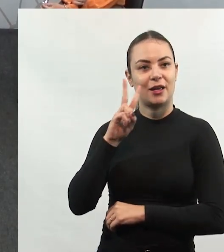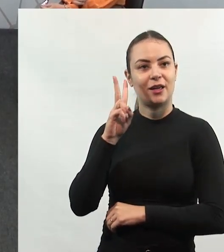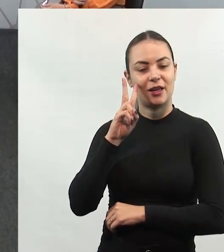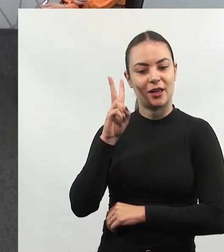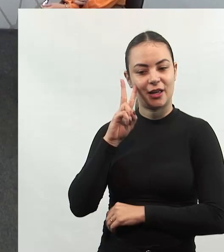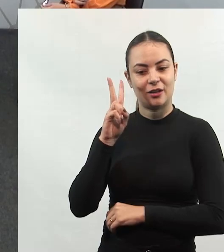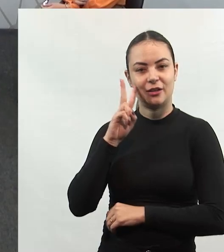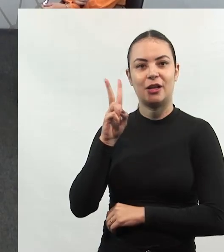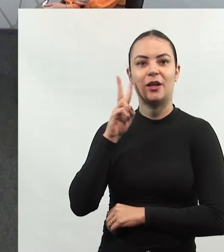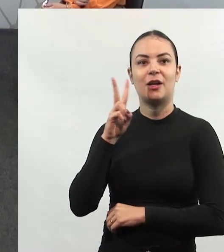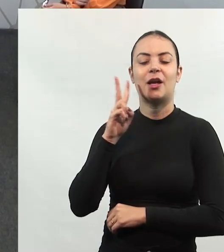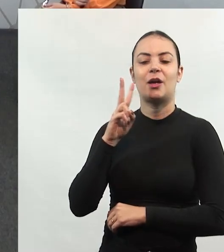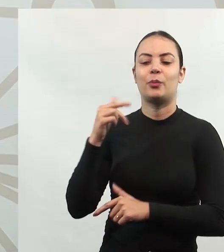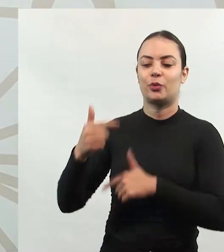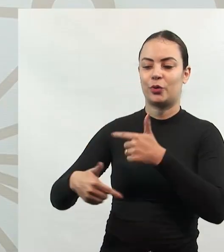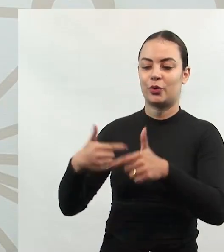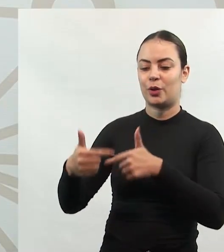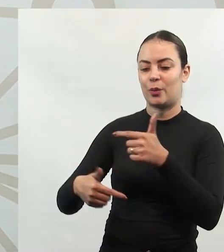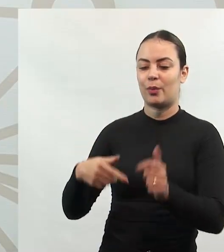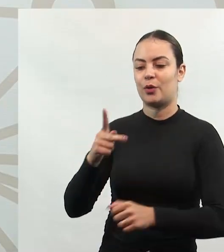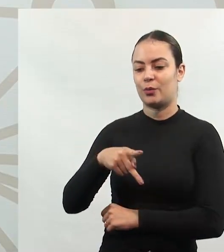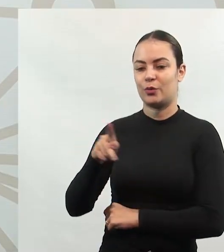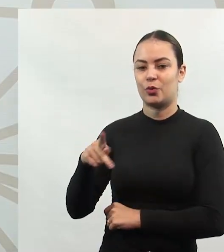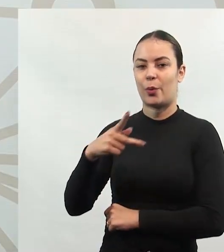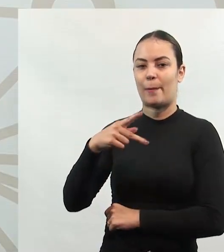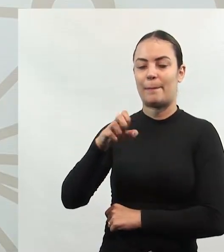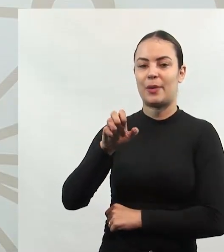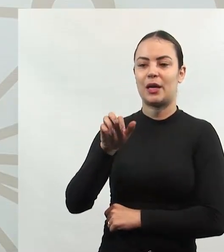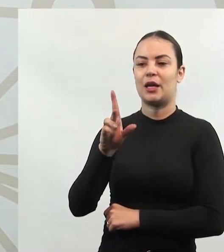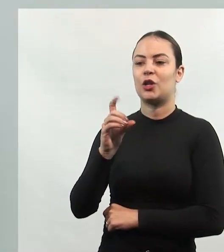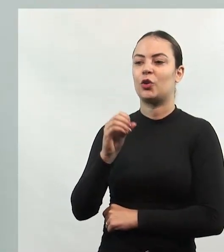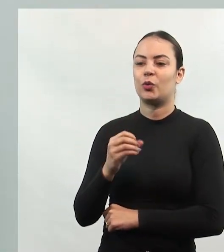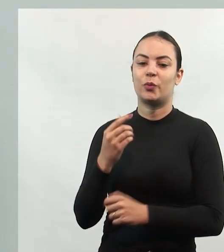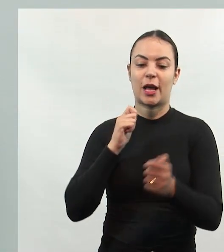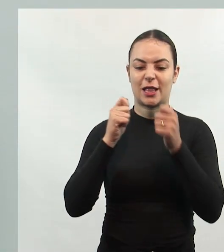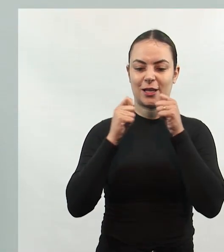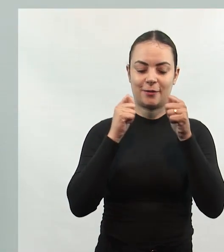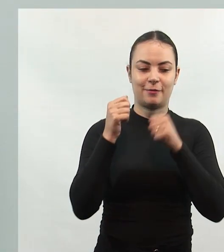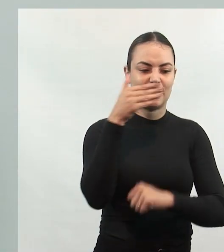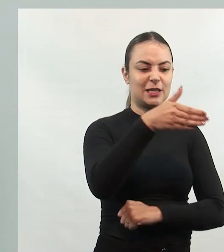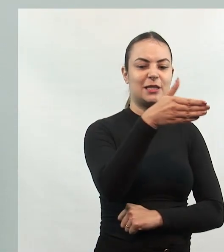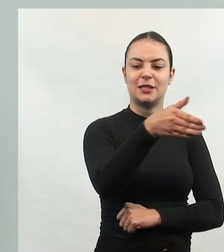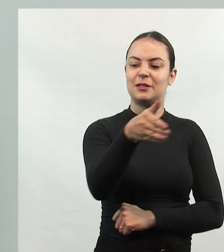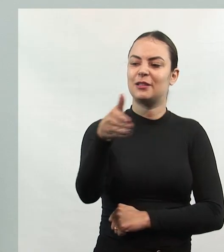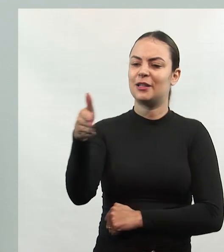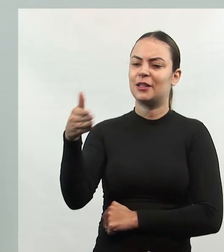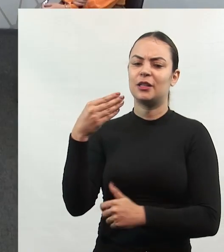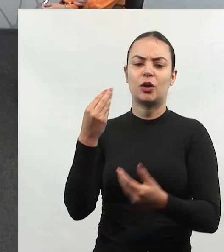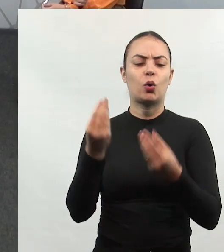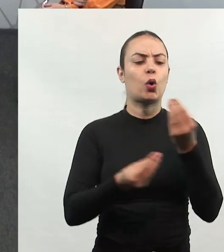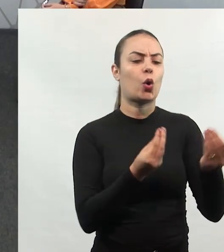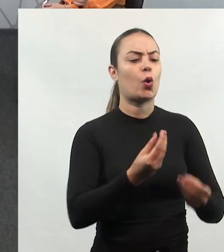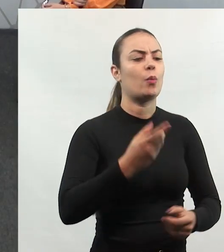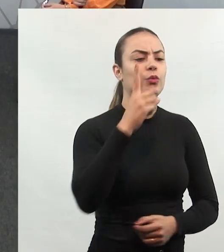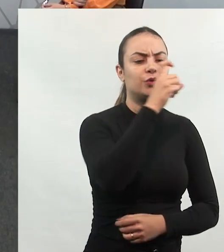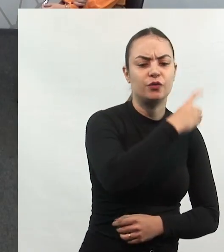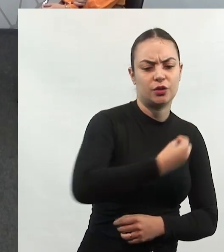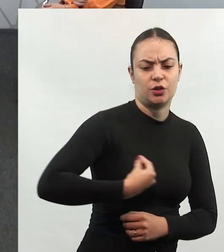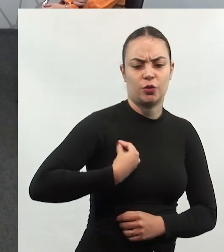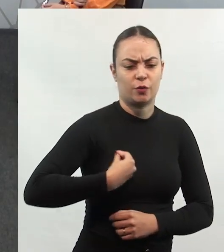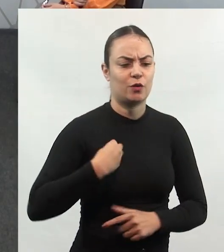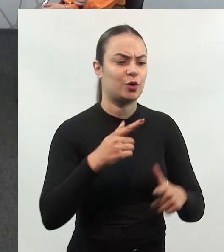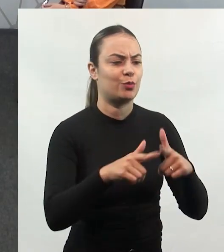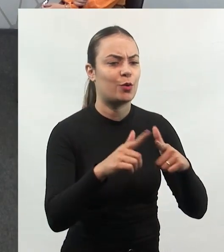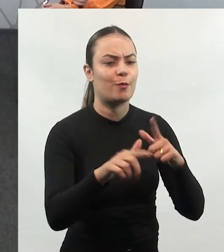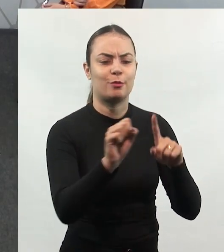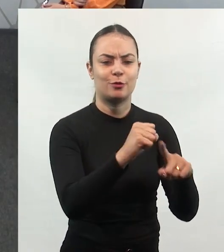exemplos. Hoje, infelizmente, a realidade não mudou realmente, continua tudo muito difícil, né? Na verdade, a preparação acontece no dia a